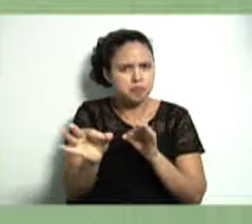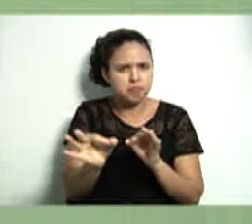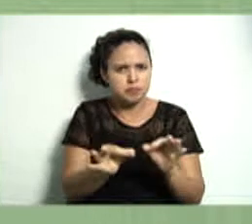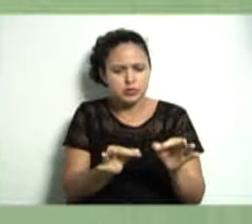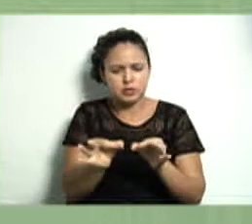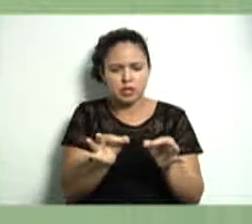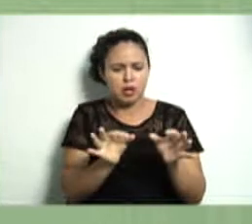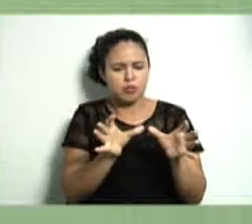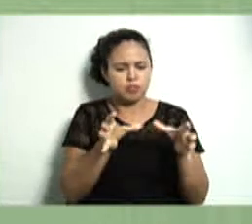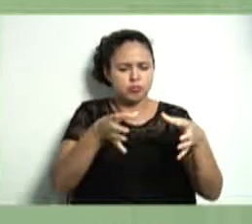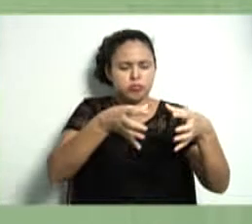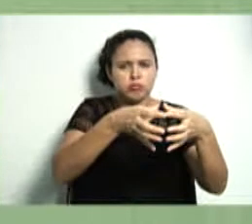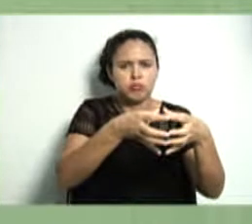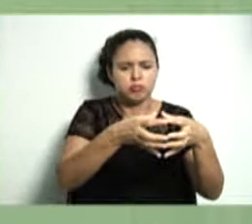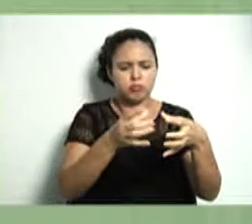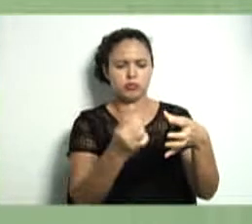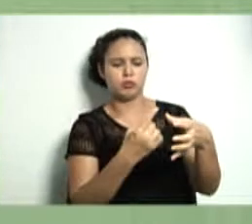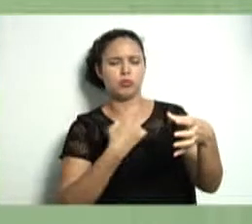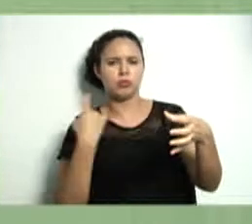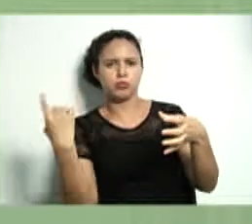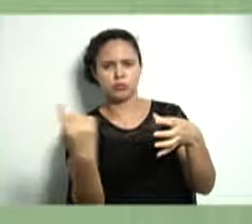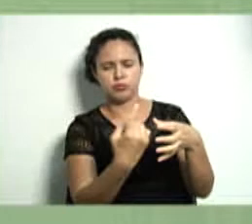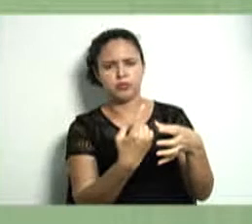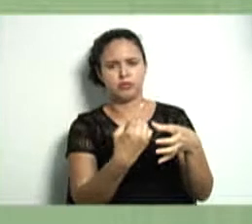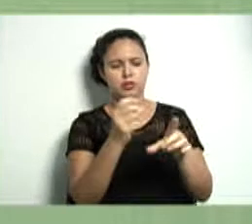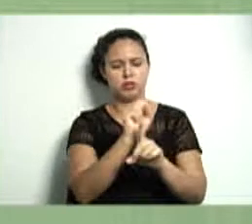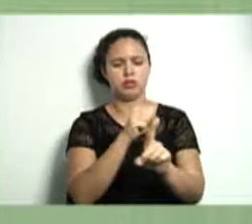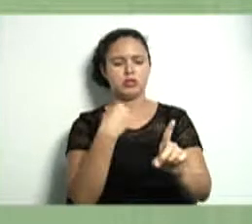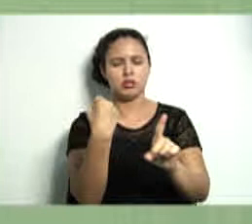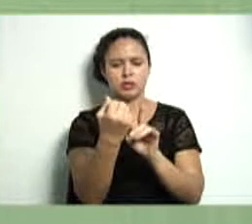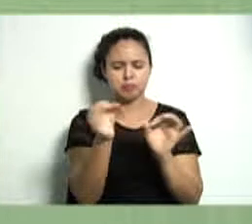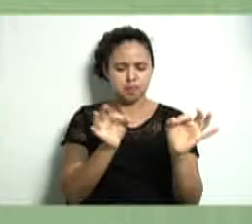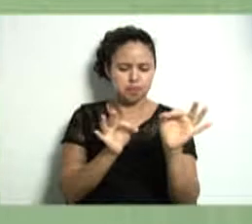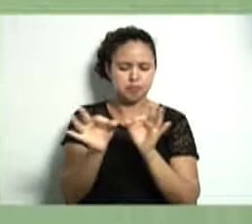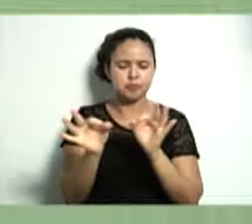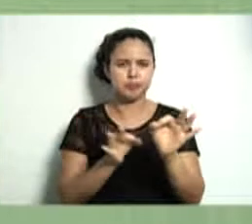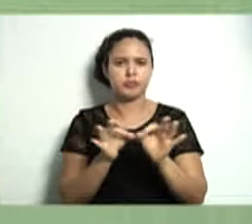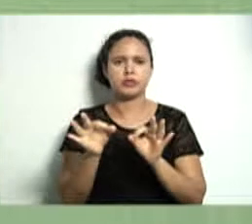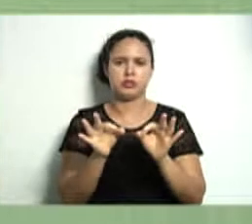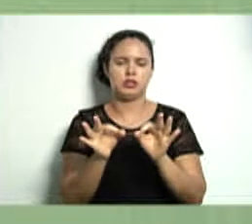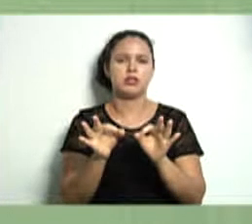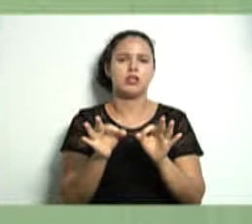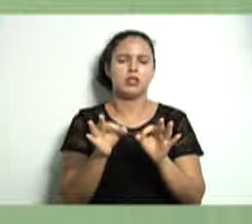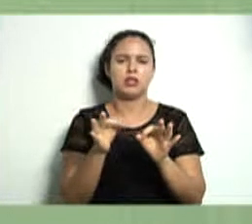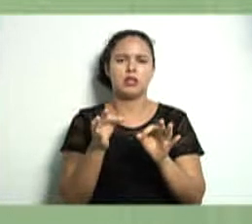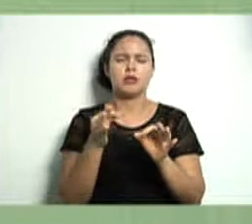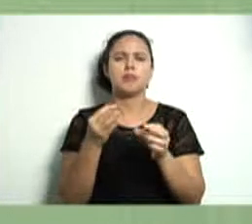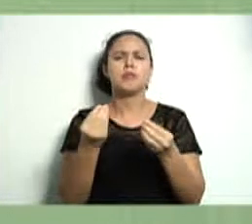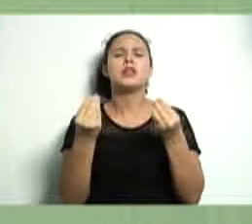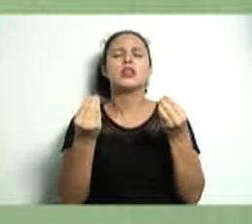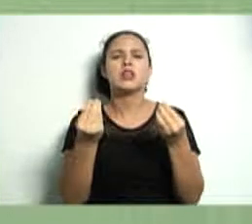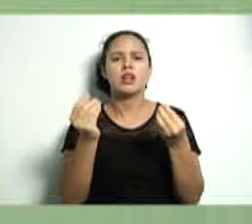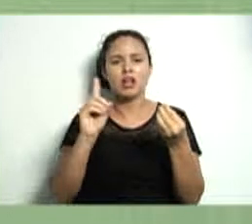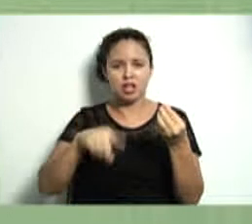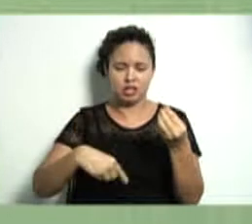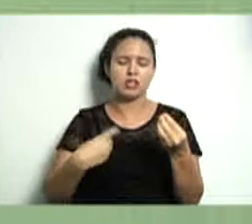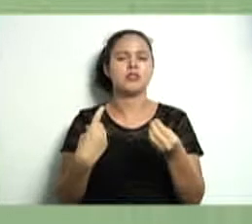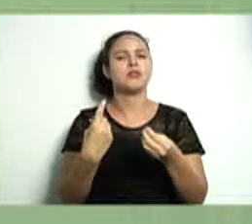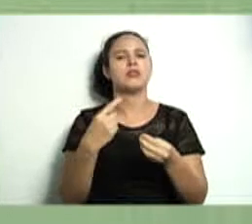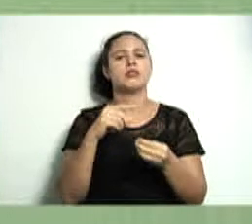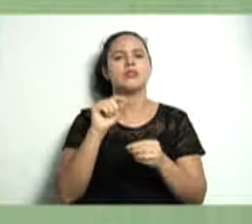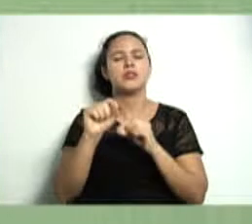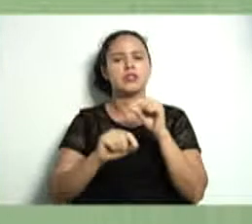organizada como um todo, como toda a sociedade se organiza. Para quê que ela se organiza? Para